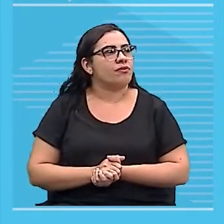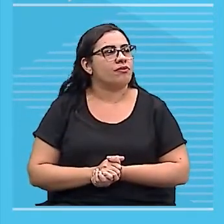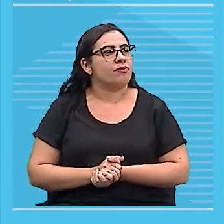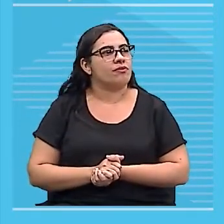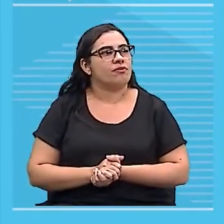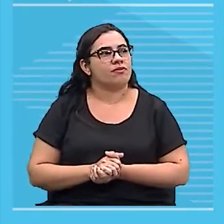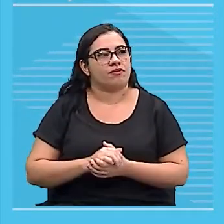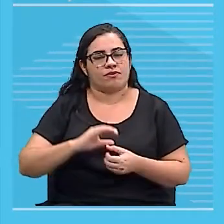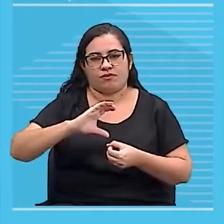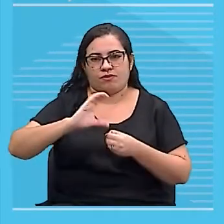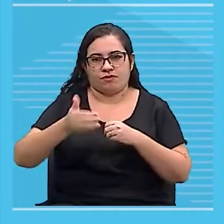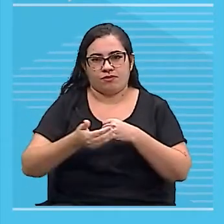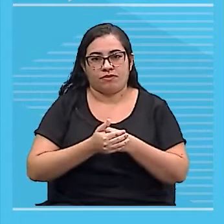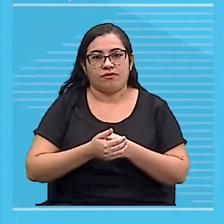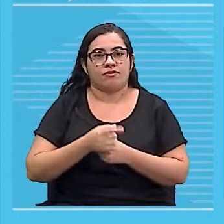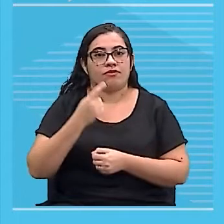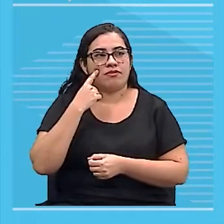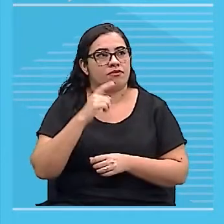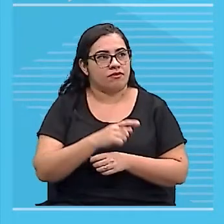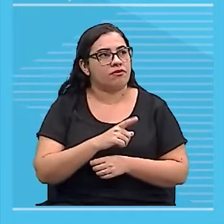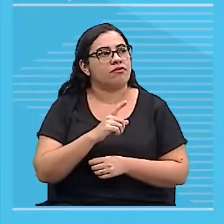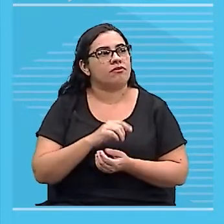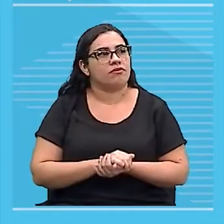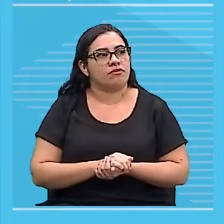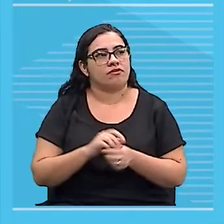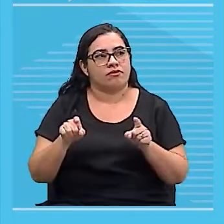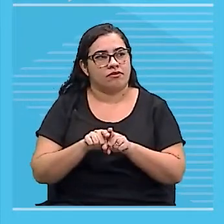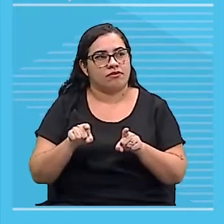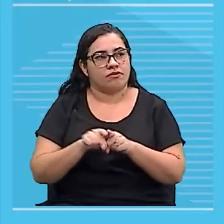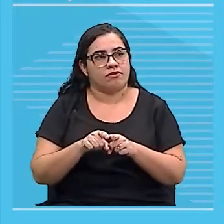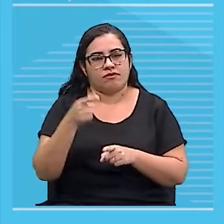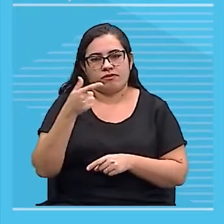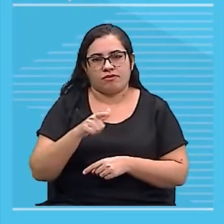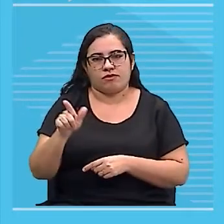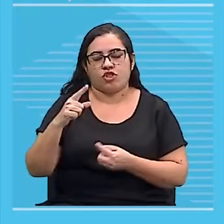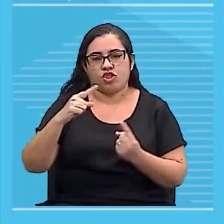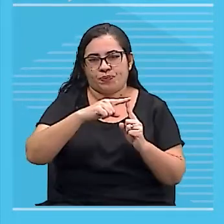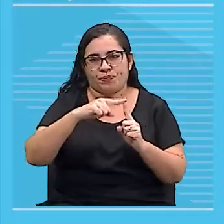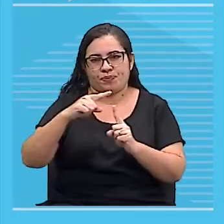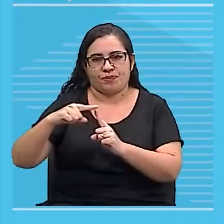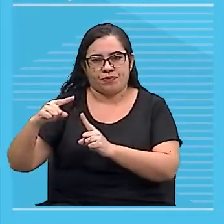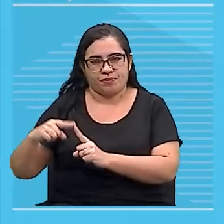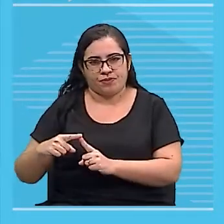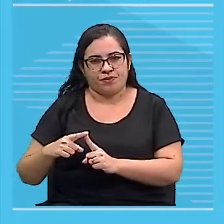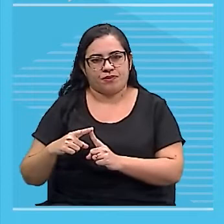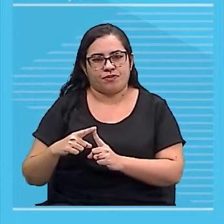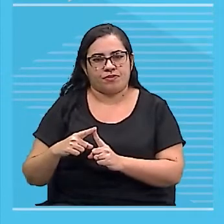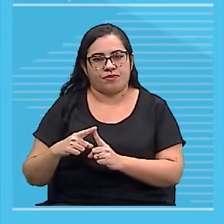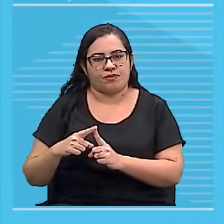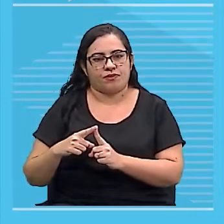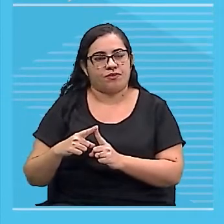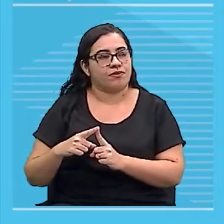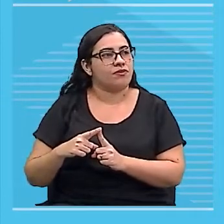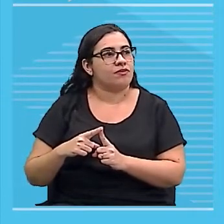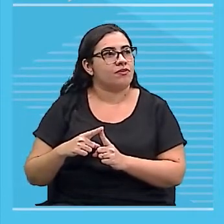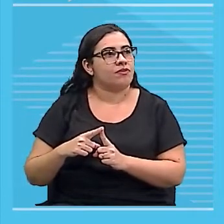os capacitores isoladamente e também a gente vai falar sobre a associação deles, a união